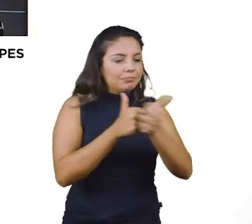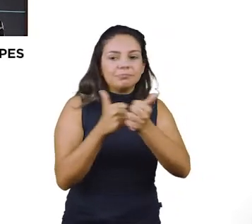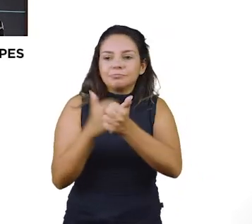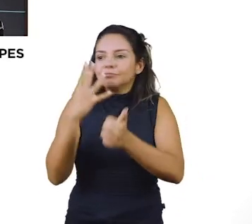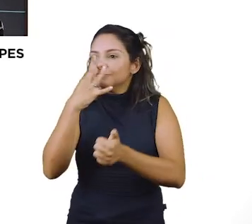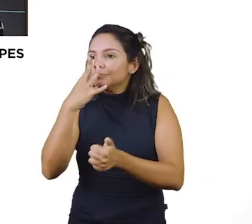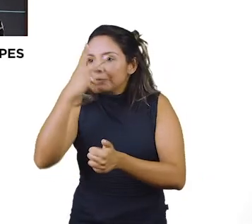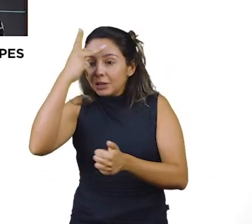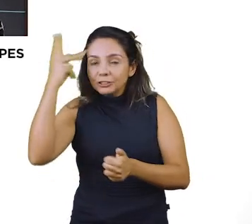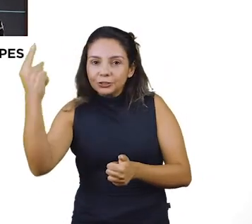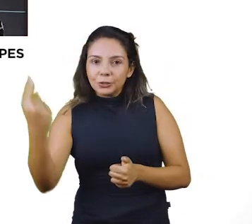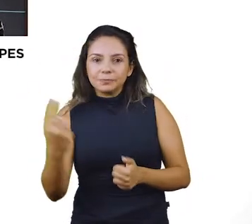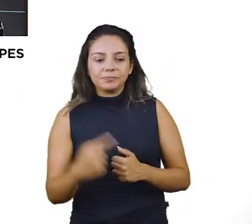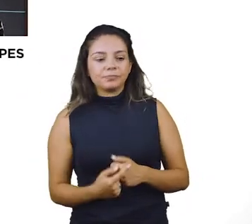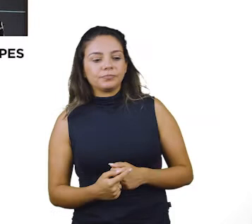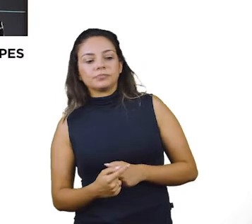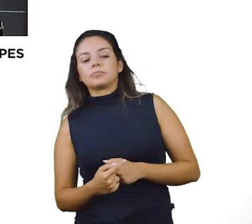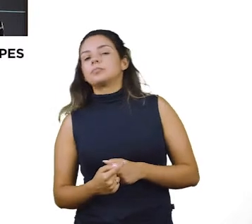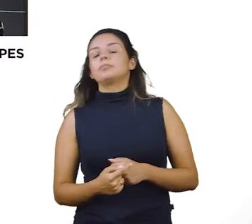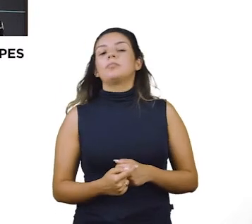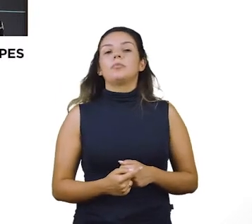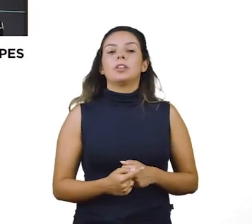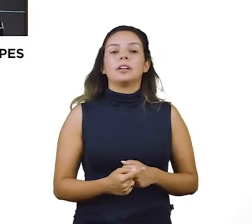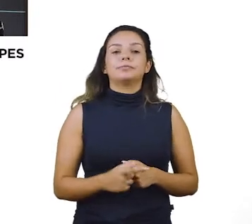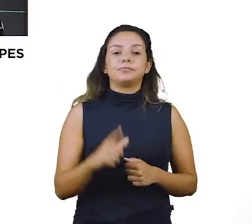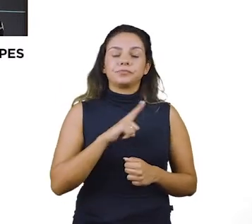aí, você acha que o FLI Araxá tem deixado esse